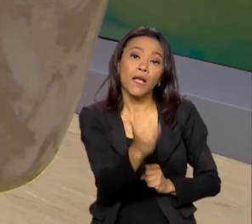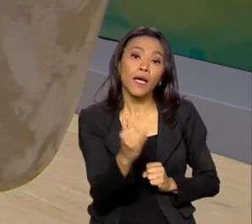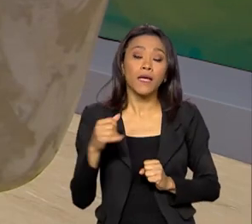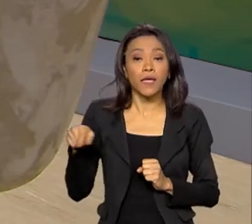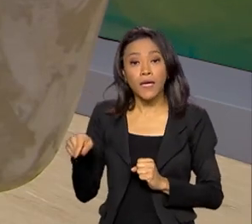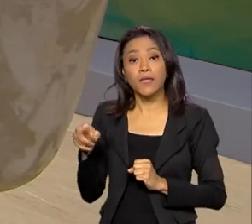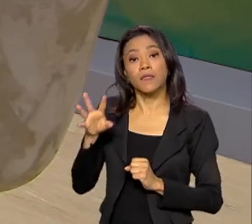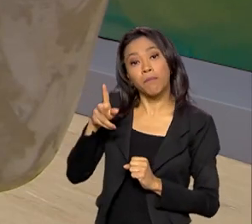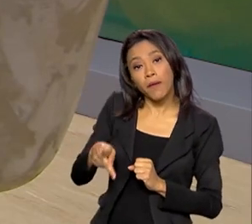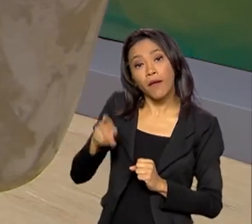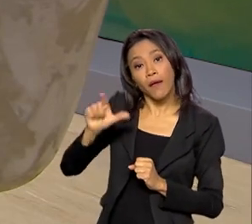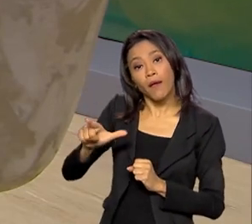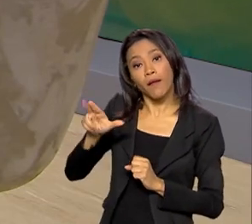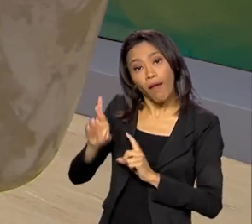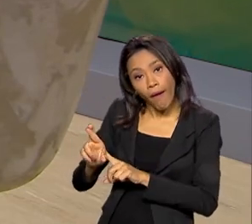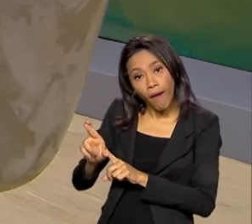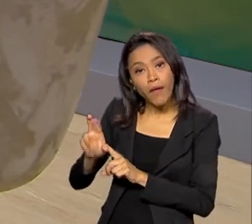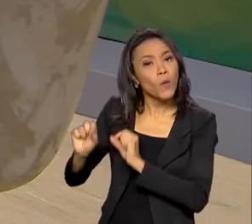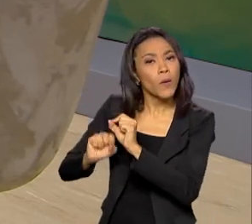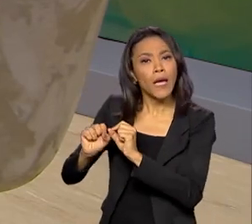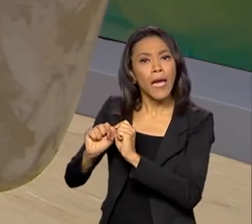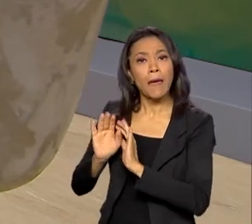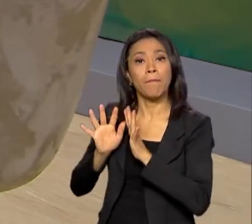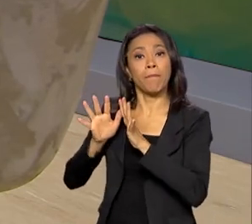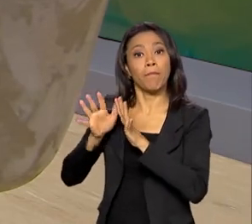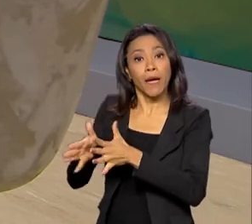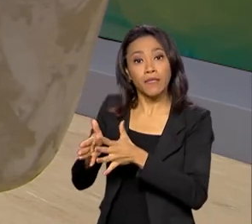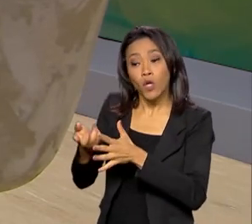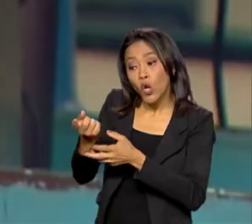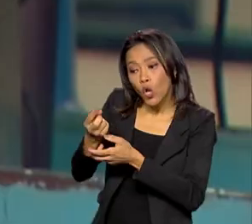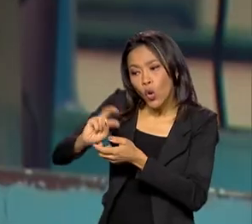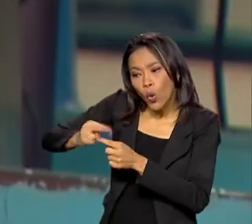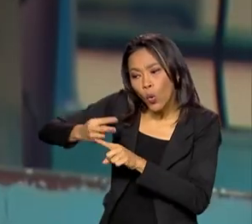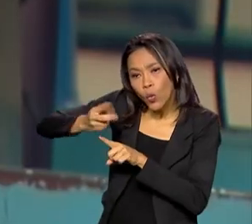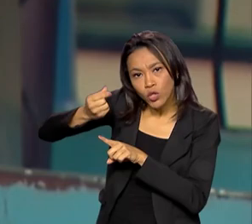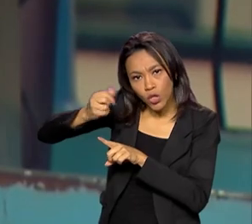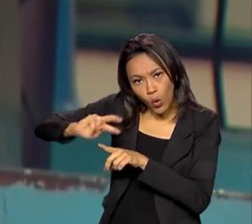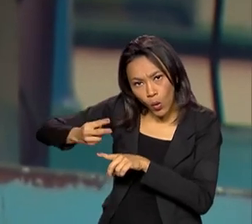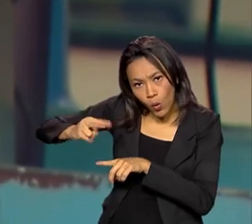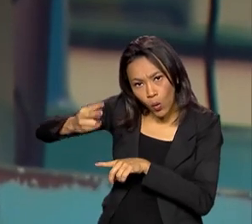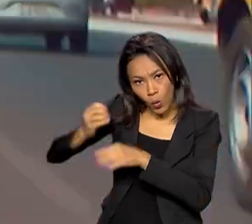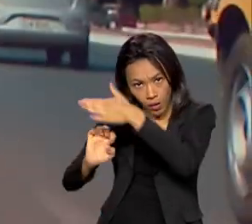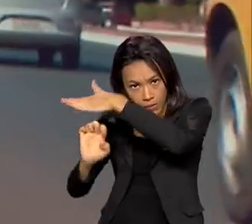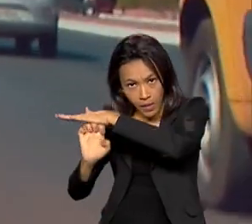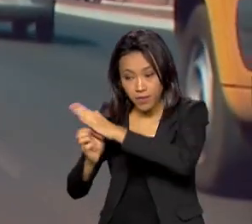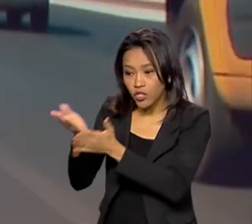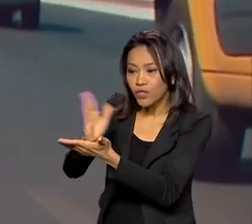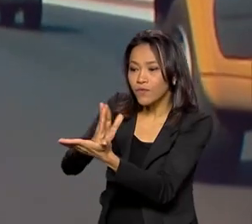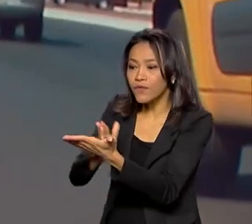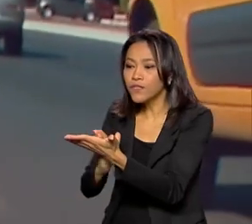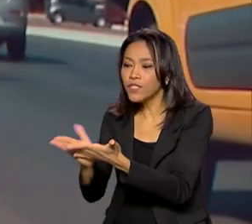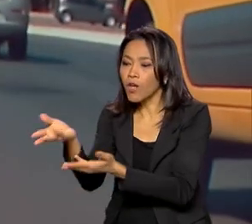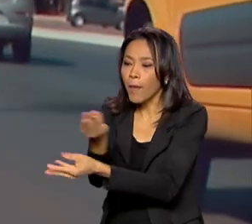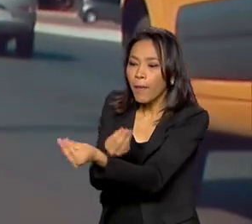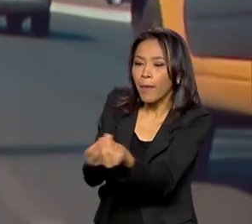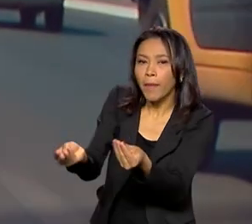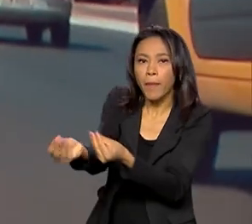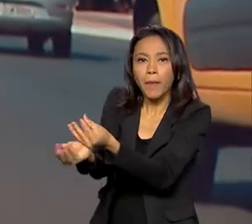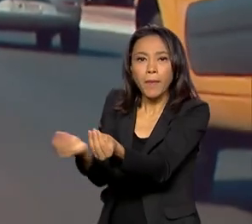PLR, a participação nos lucros e os resultados, ele fortaleceu o orgulho do empregado em relação à